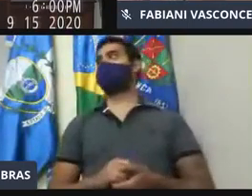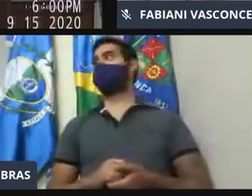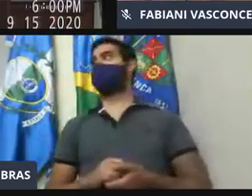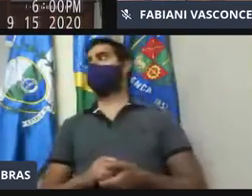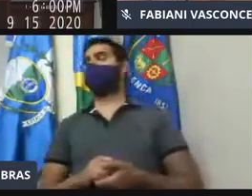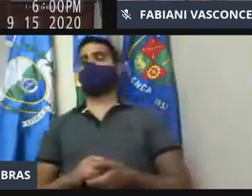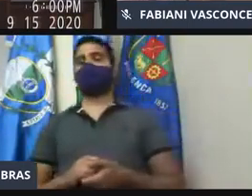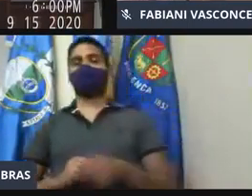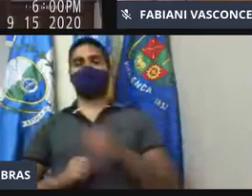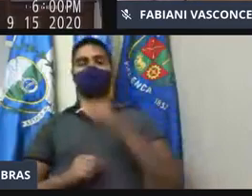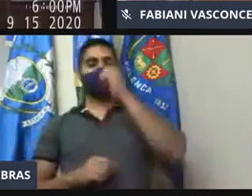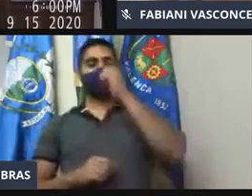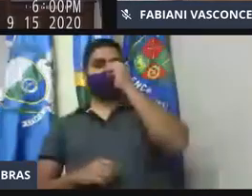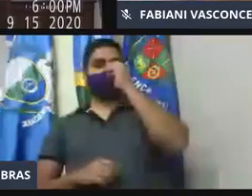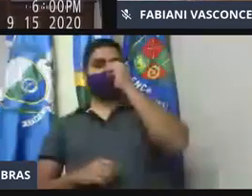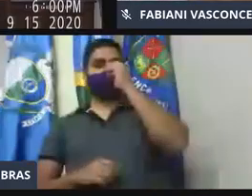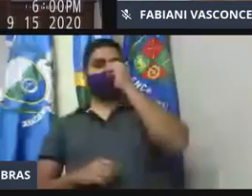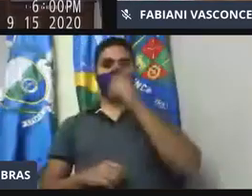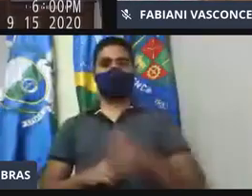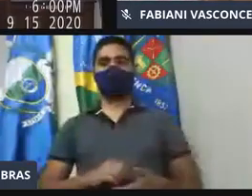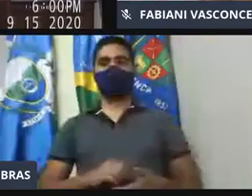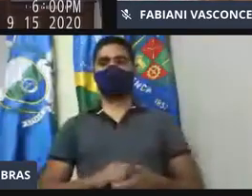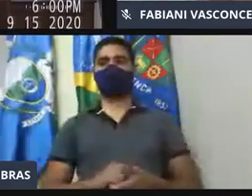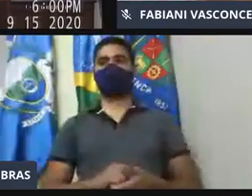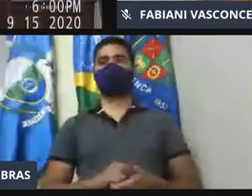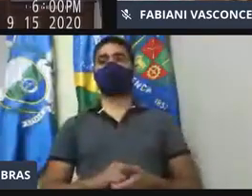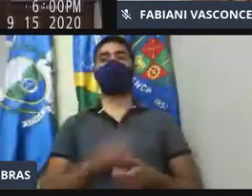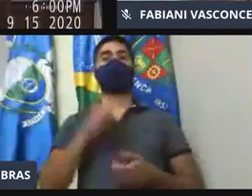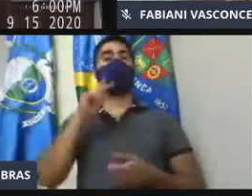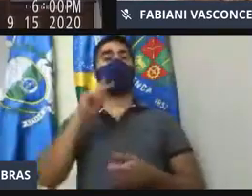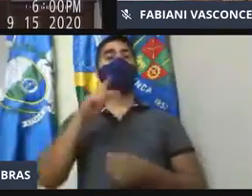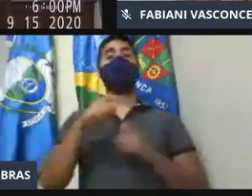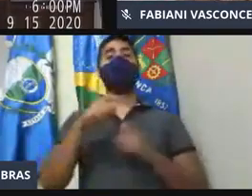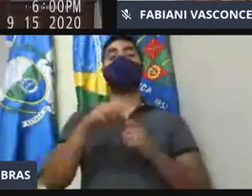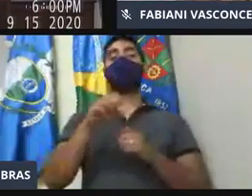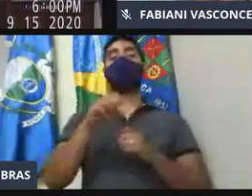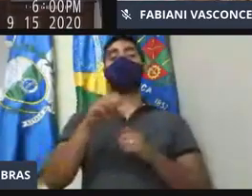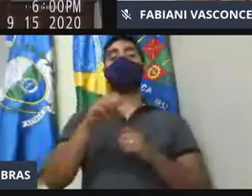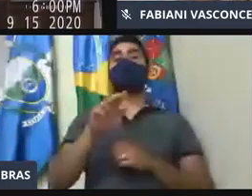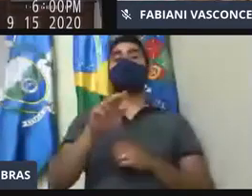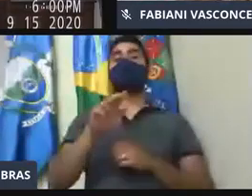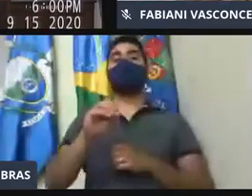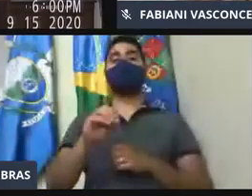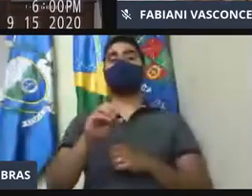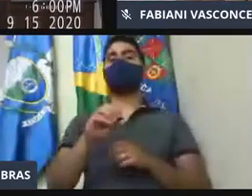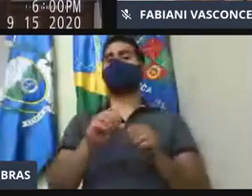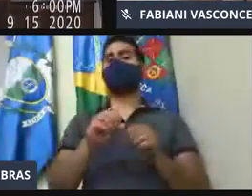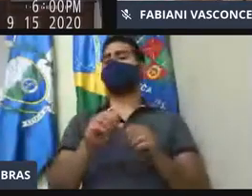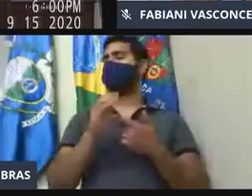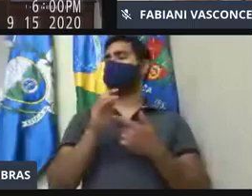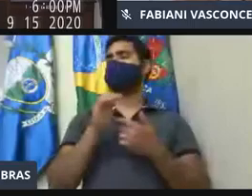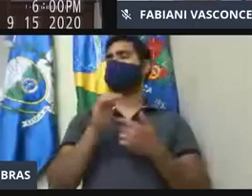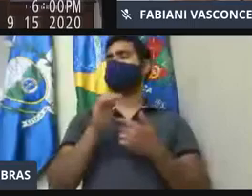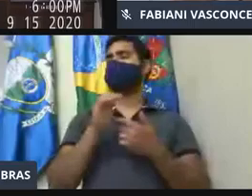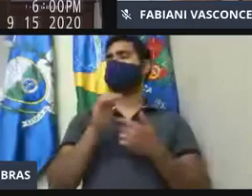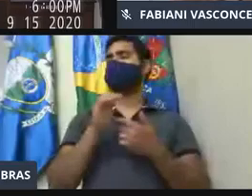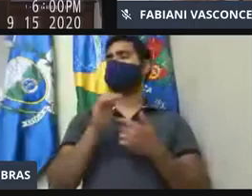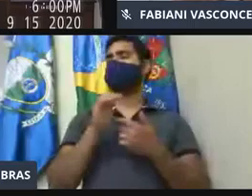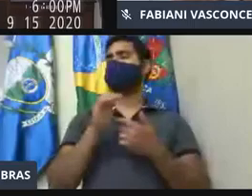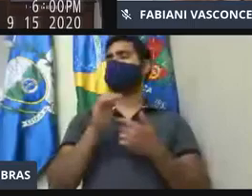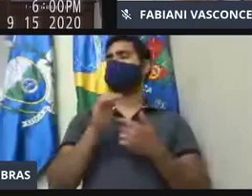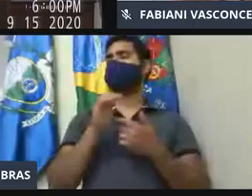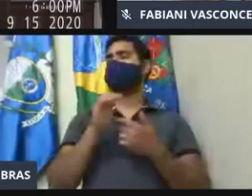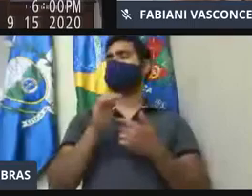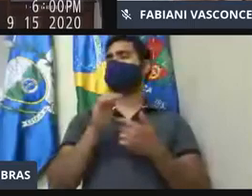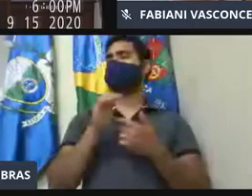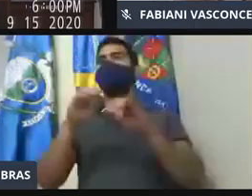Graça. O vereador Dr. Saulo fez o memorando 009, comunicando que não poderá estar presente na sessão de hoje, 15 de setembro,